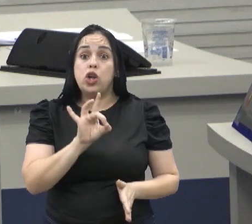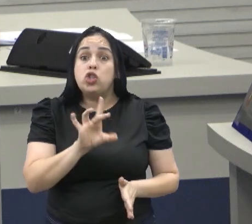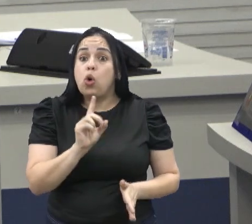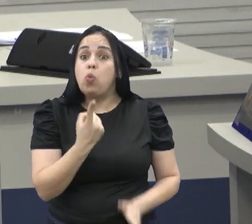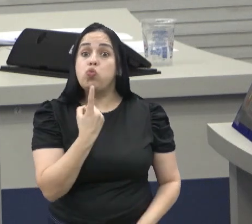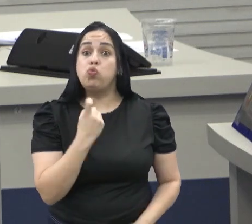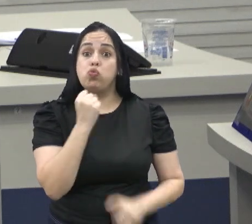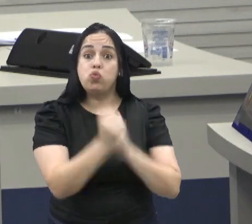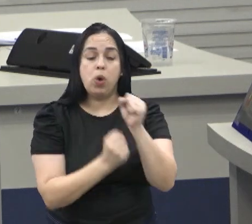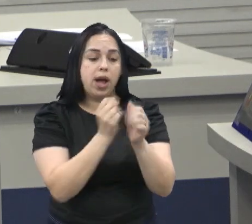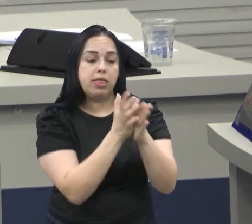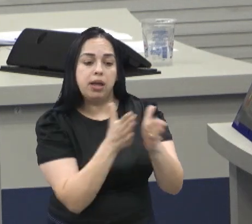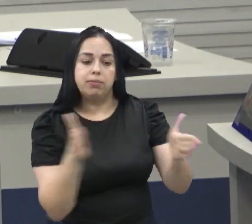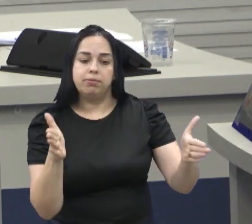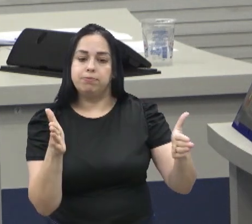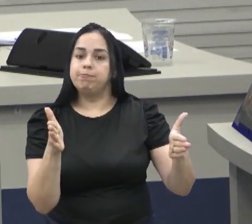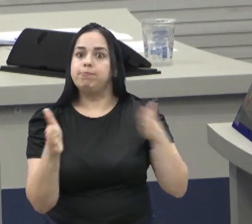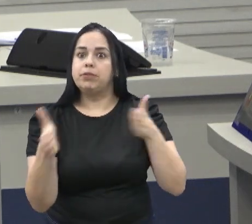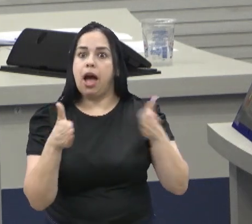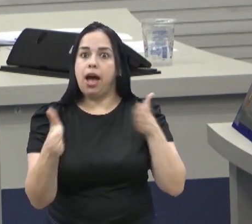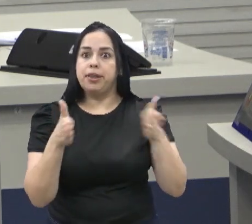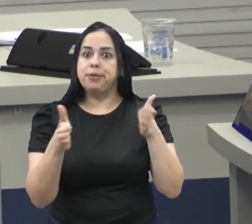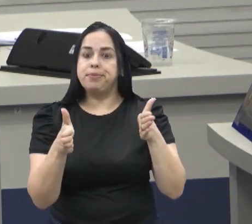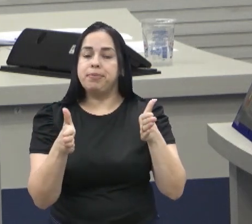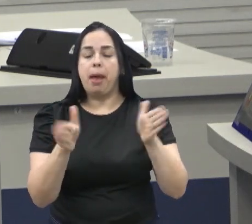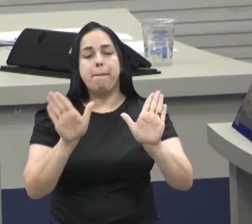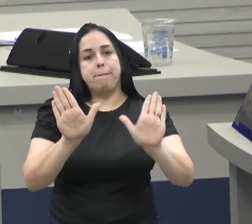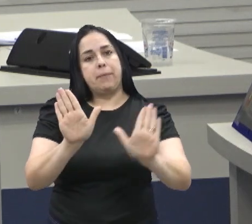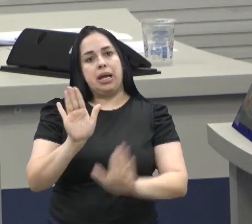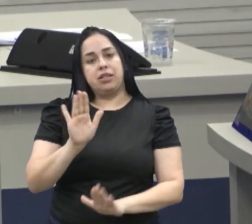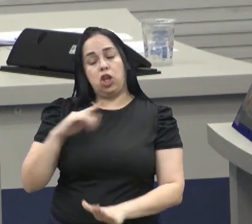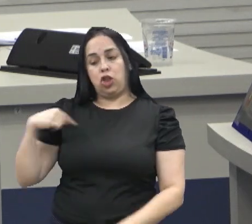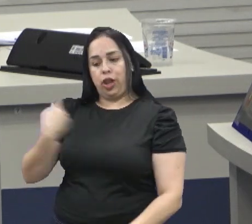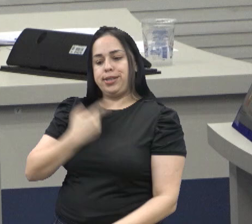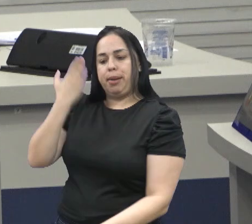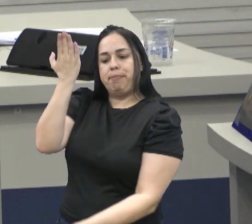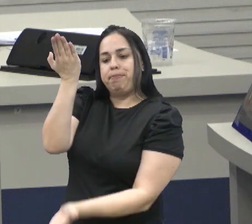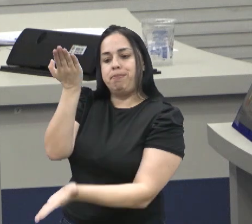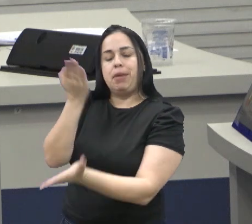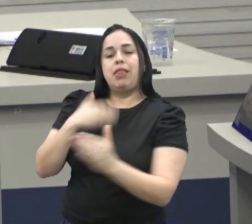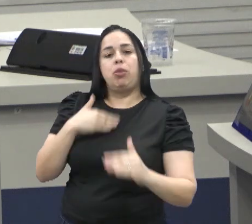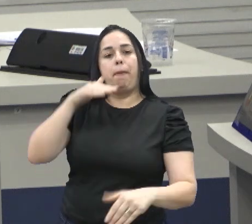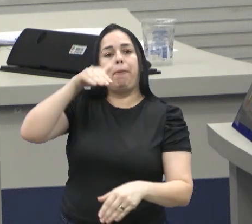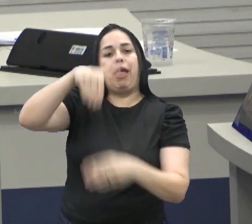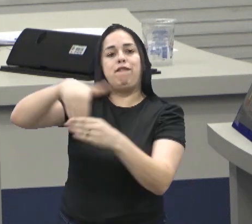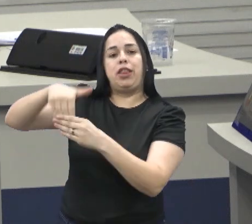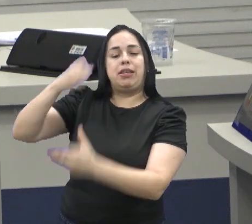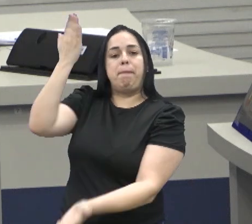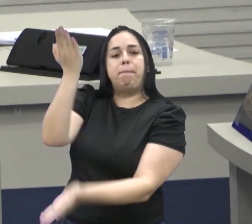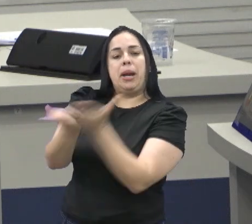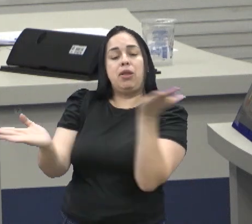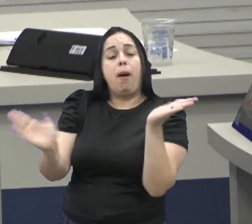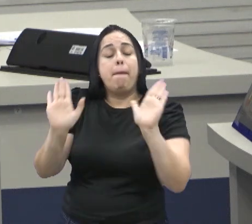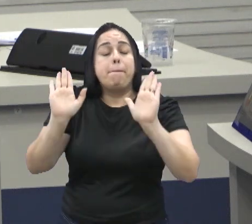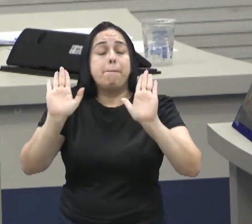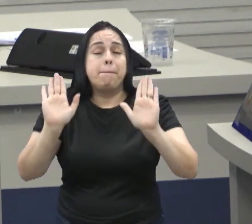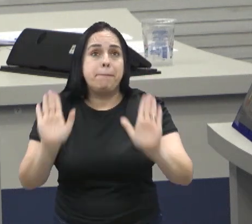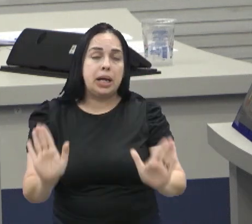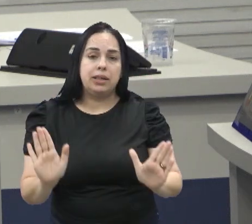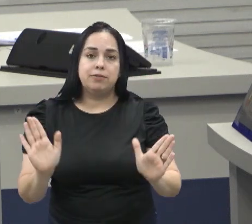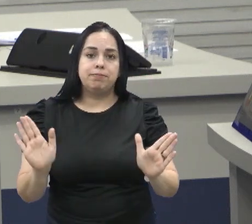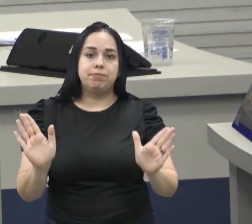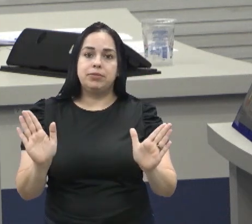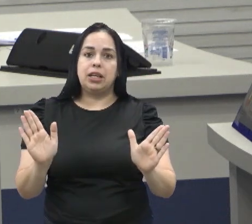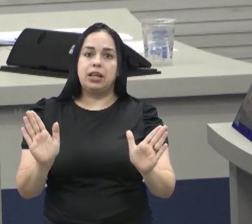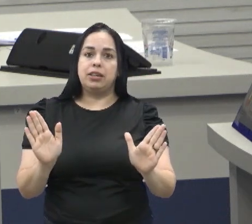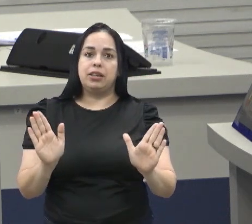é irrevogável. Infelizmente, perdemos aqui na votação, mas nem chegou aí para